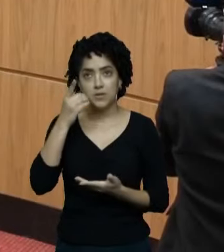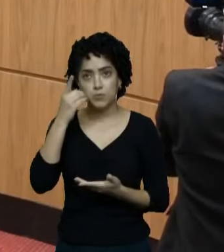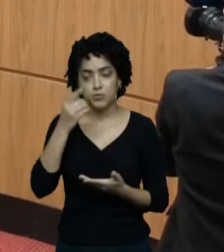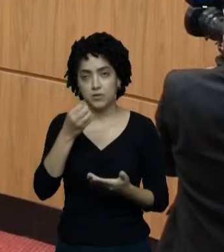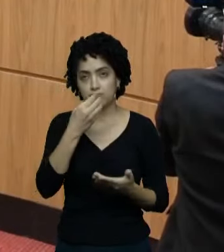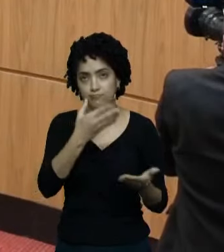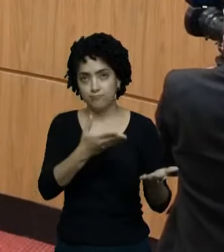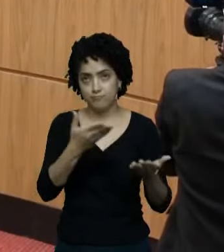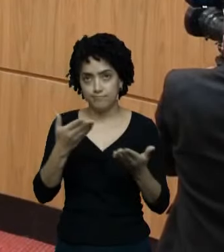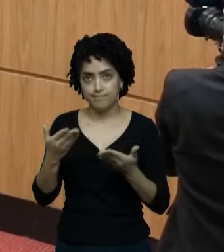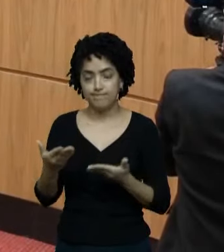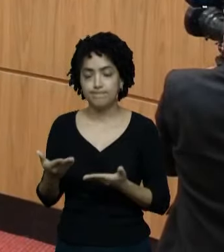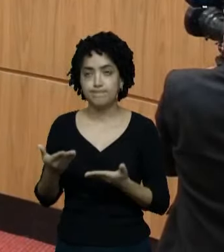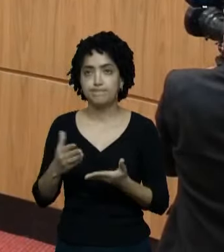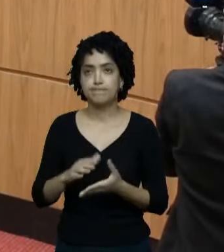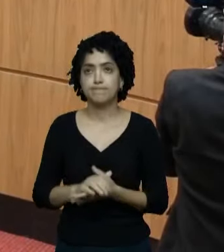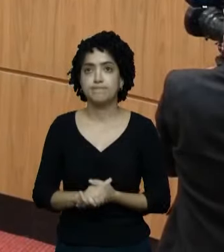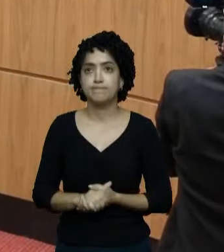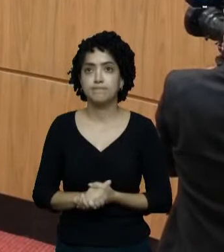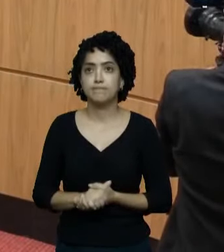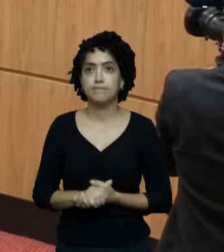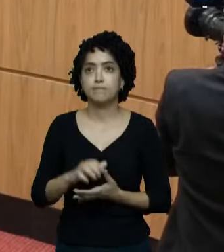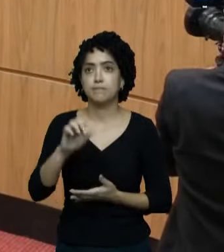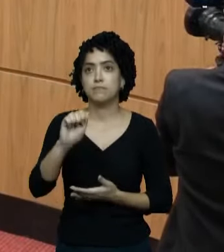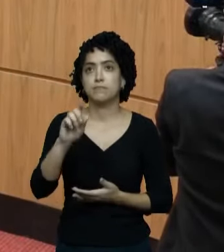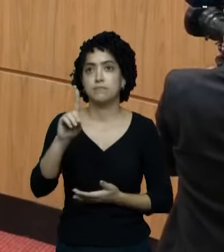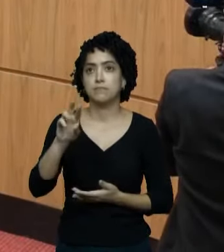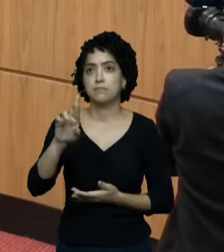bem-vindo, deputado Adriano